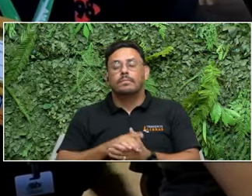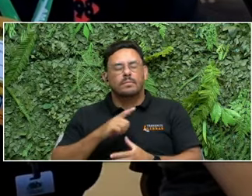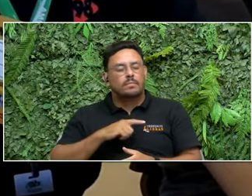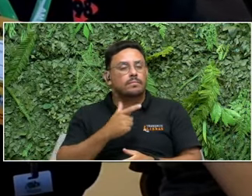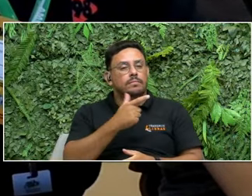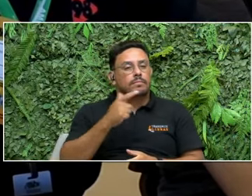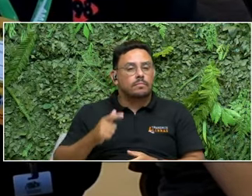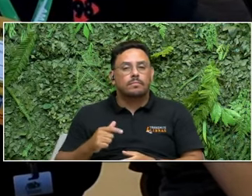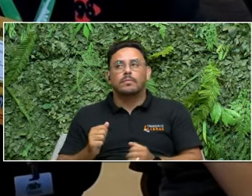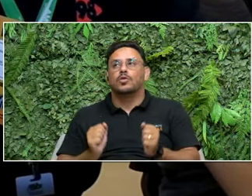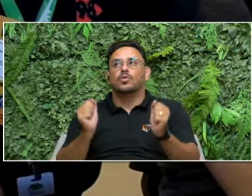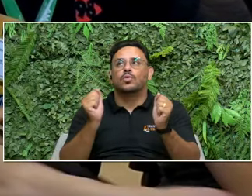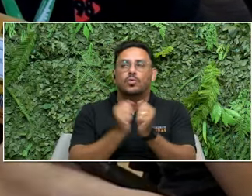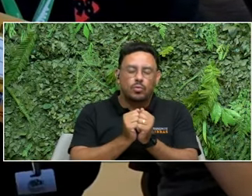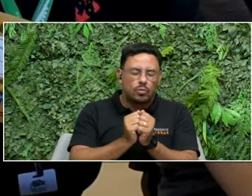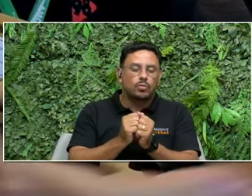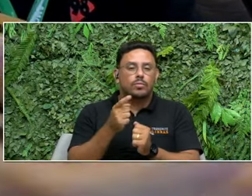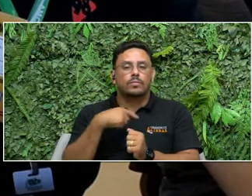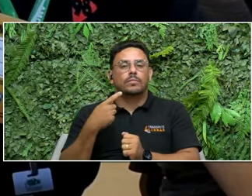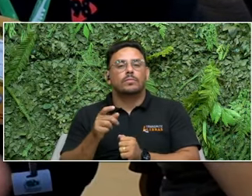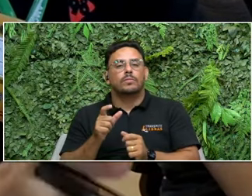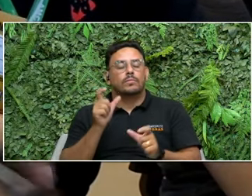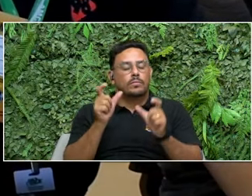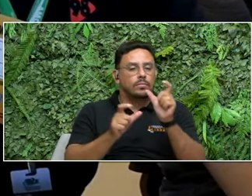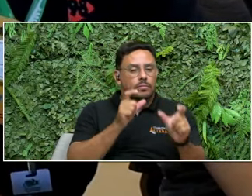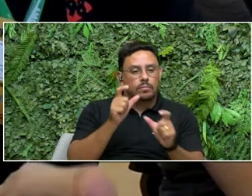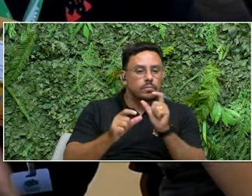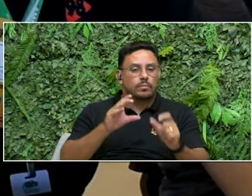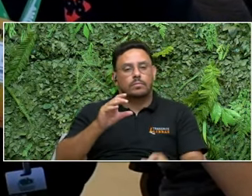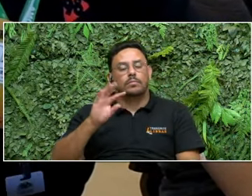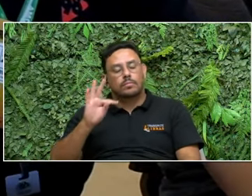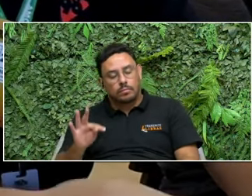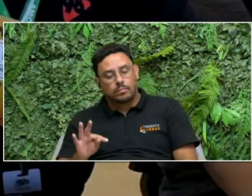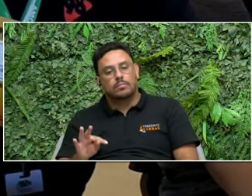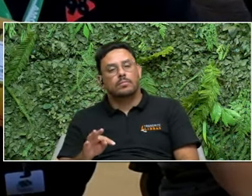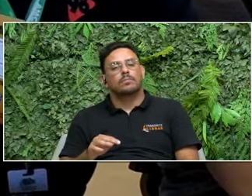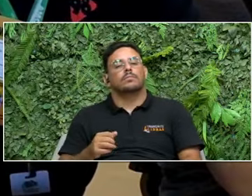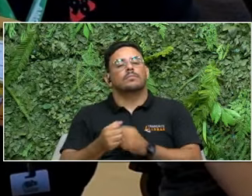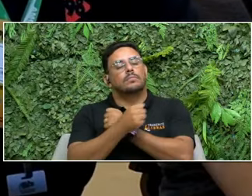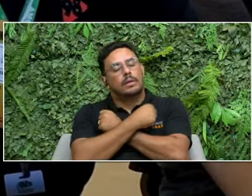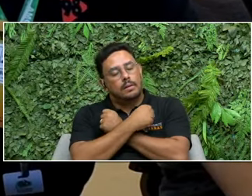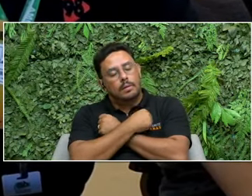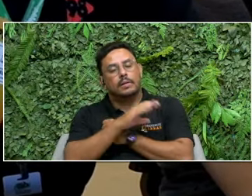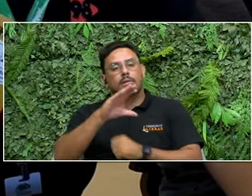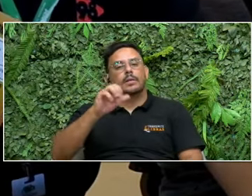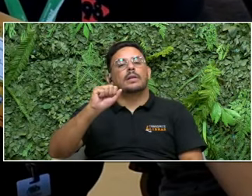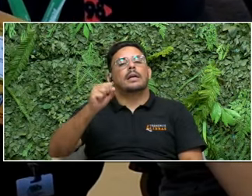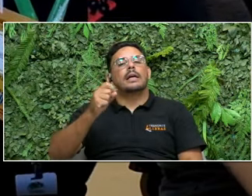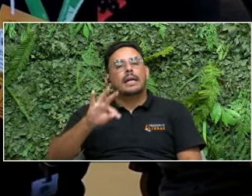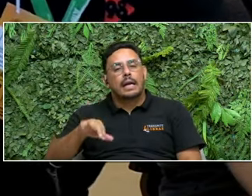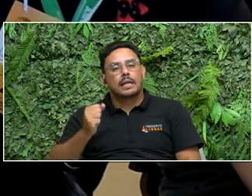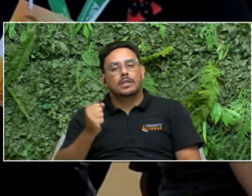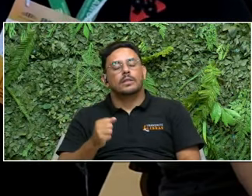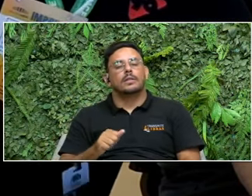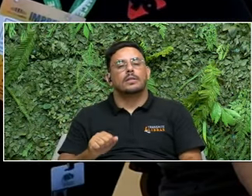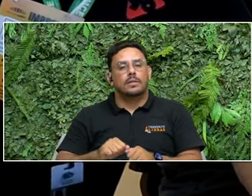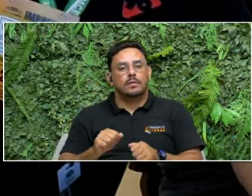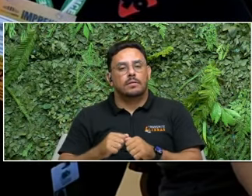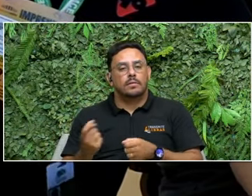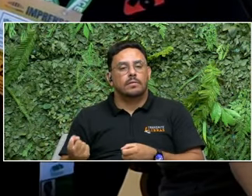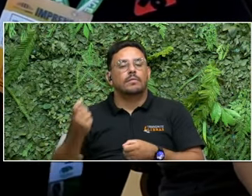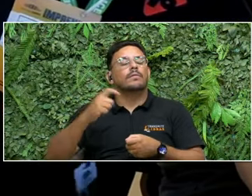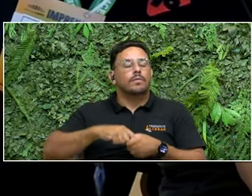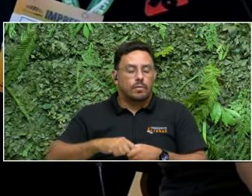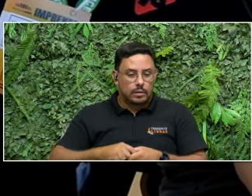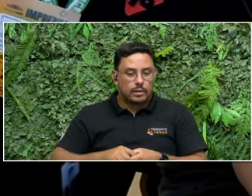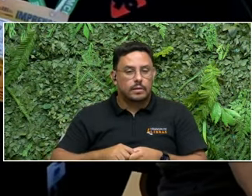gente não convivendo mais né com aquele ambiente de CT inclusive um abraço pro cinho arregui aqui vamos mudar isso viu cinho vamos deix